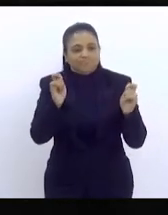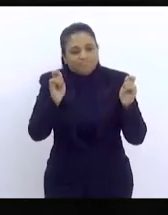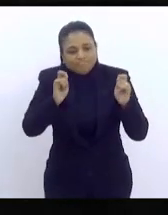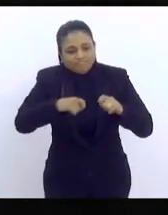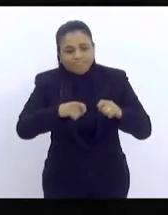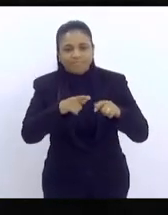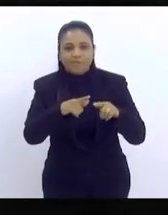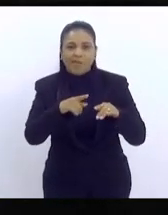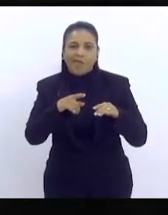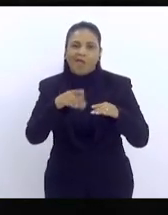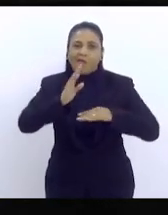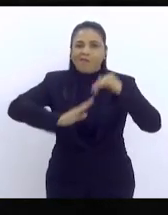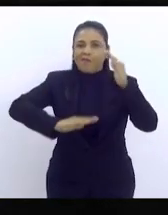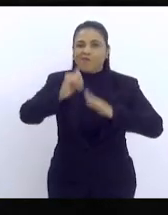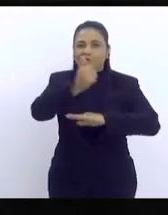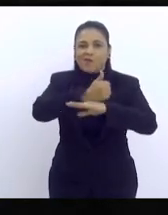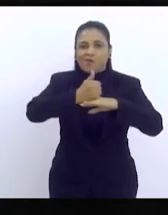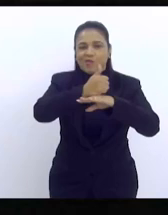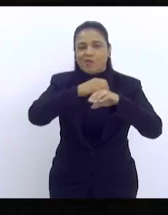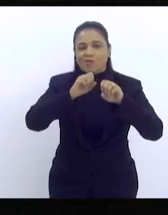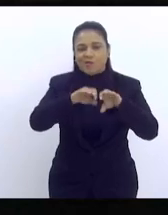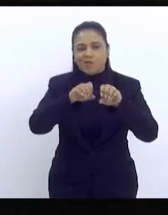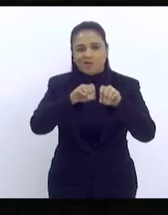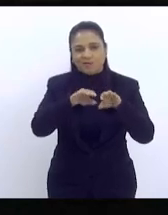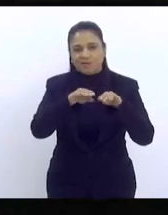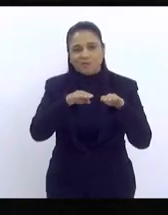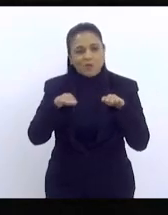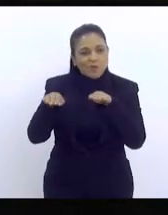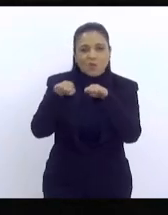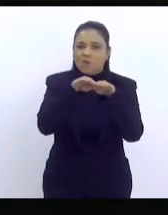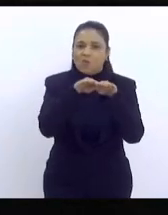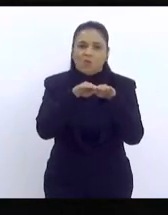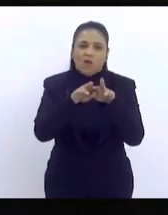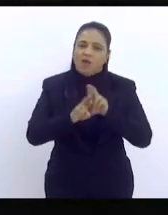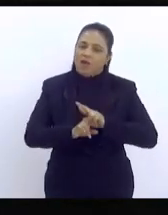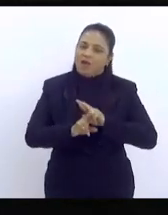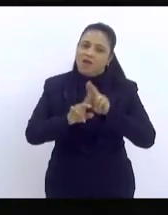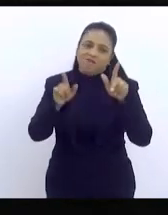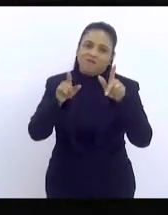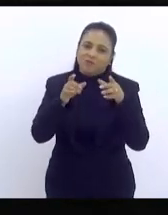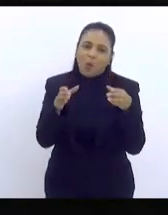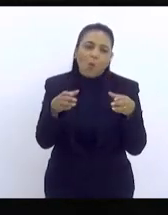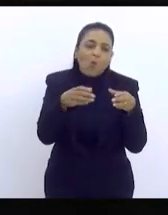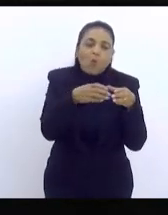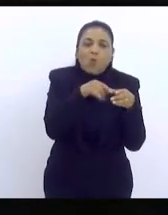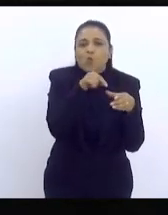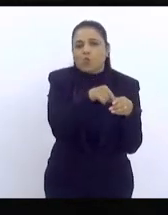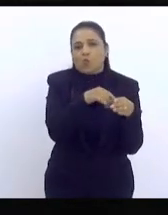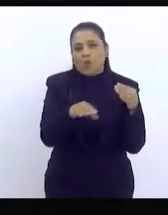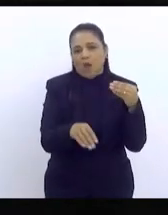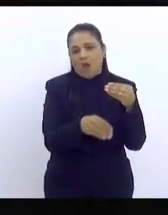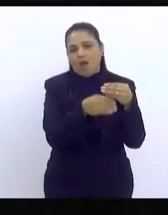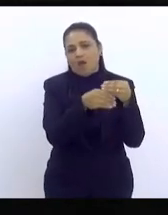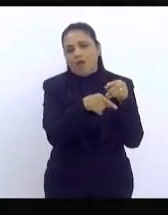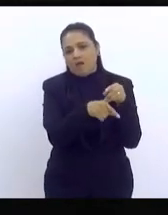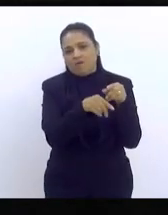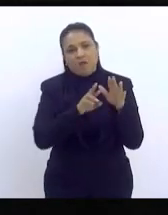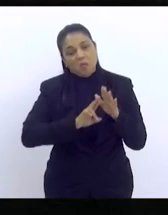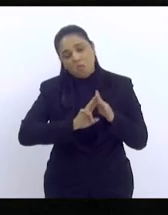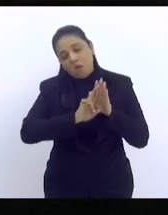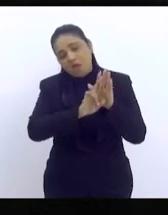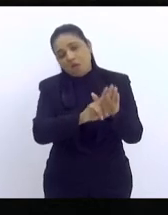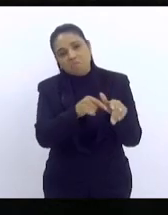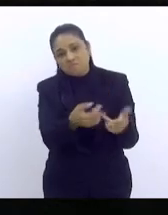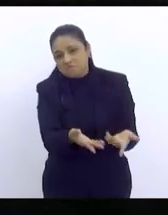profissionais de educação ela vai apenas atingir né parcialmente uma parcela mas que também não responde porque